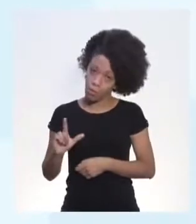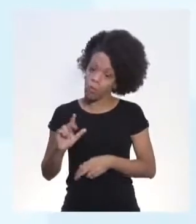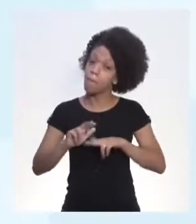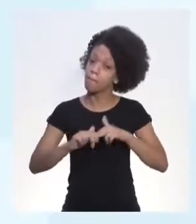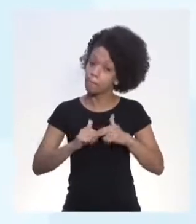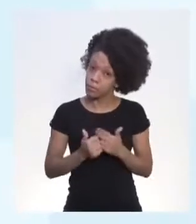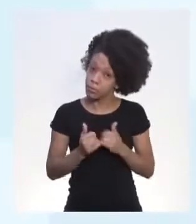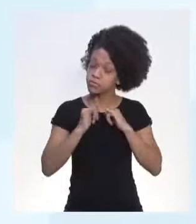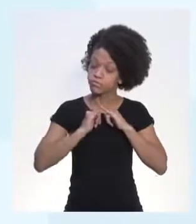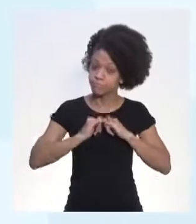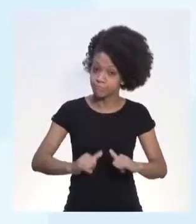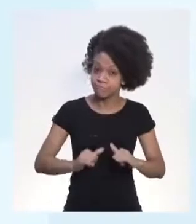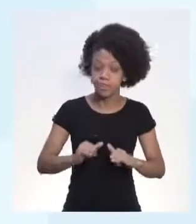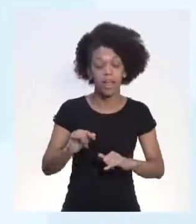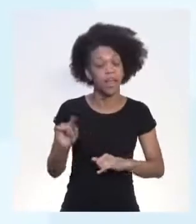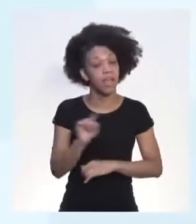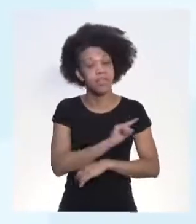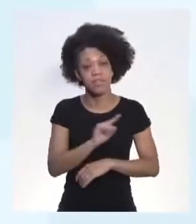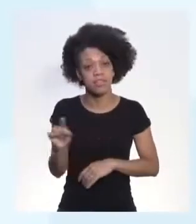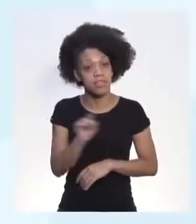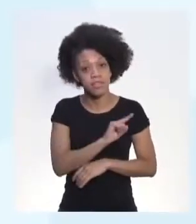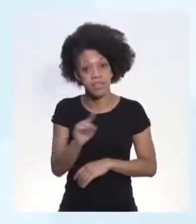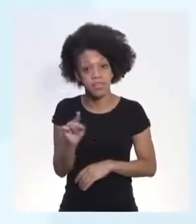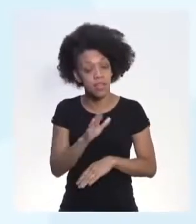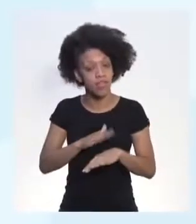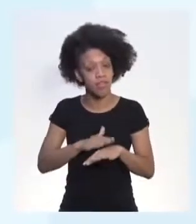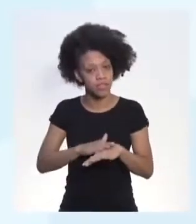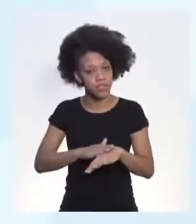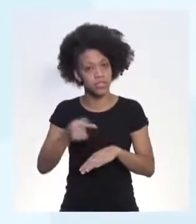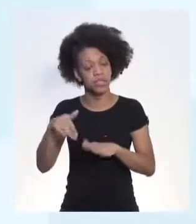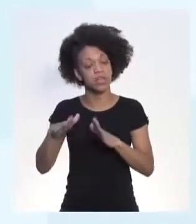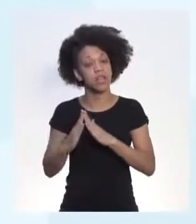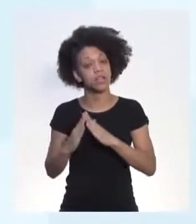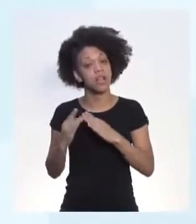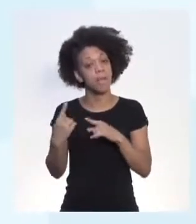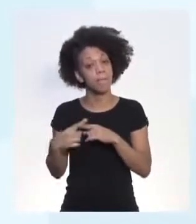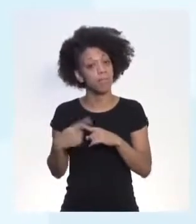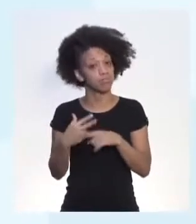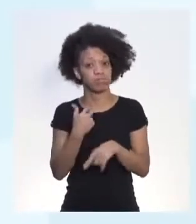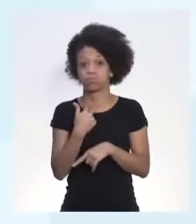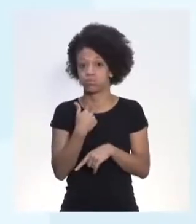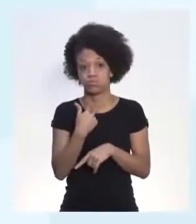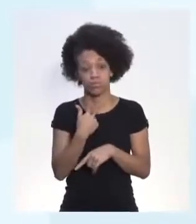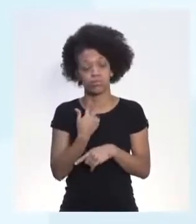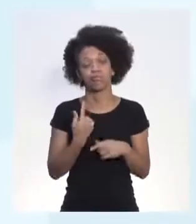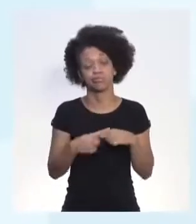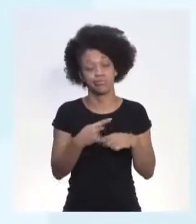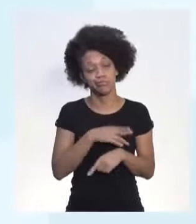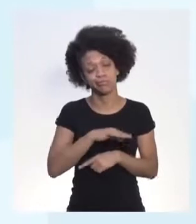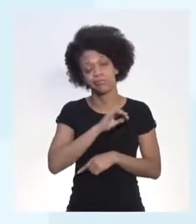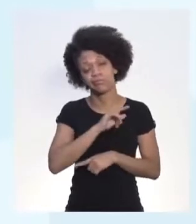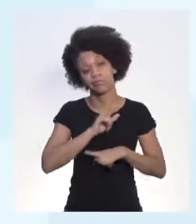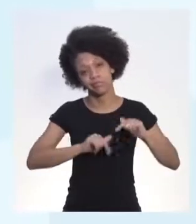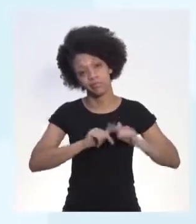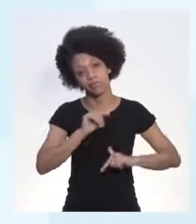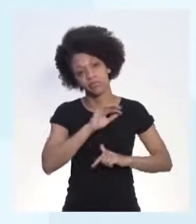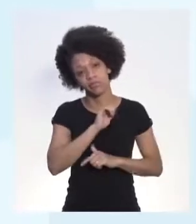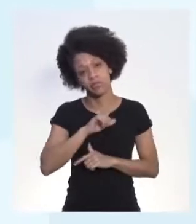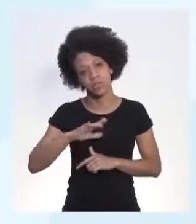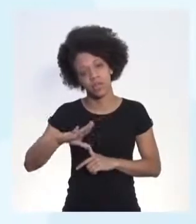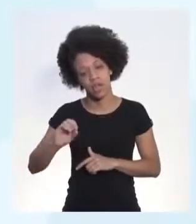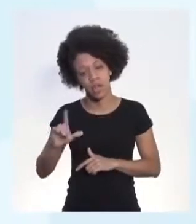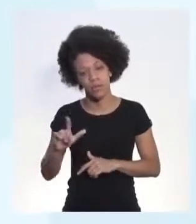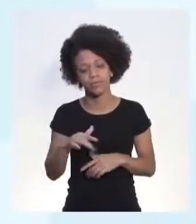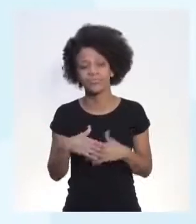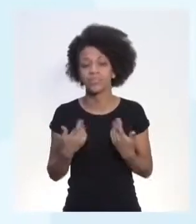falando, não construa, não faça em casa, porque utiliza-se de álcool, né? E aí você vai precisar de um corante,